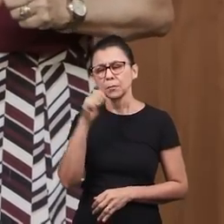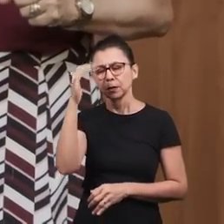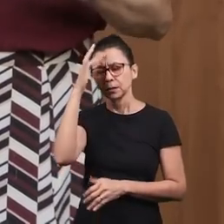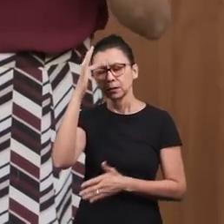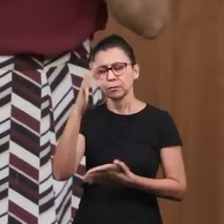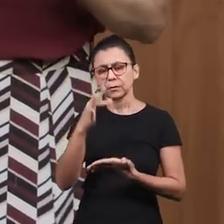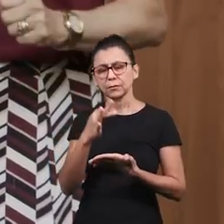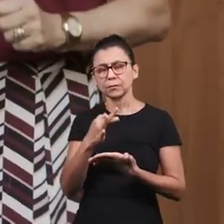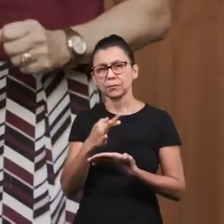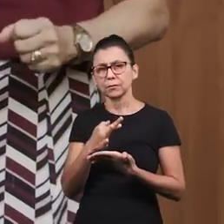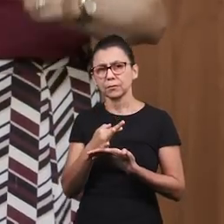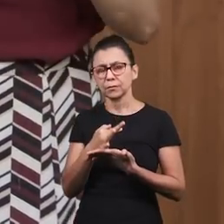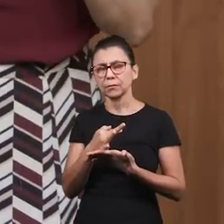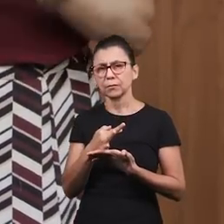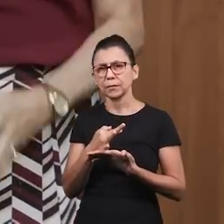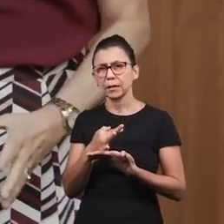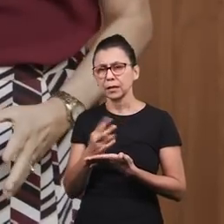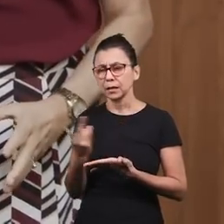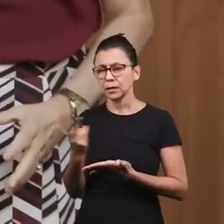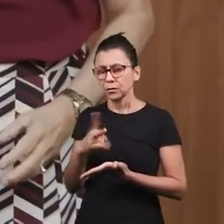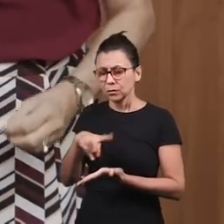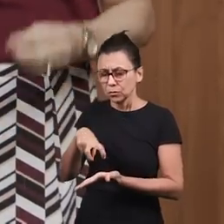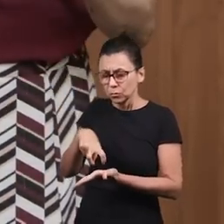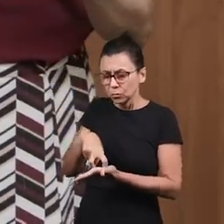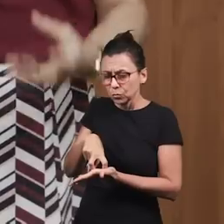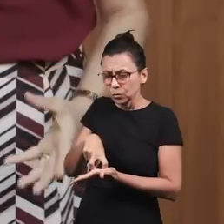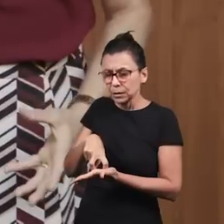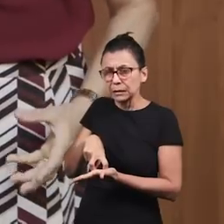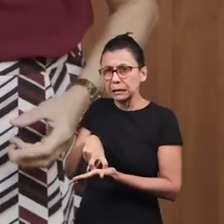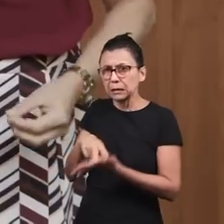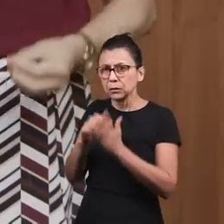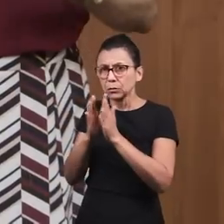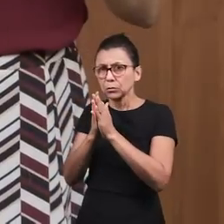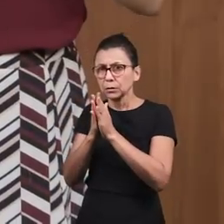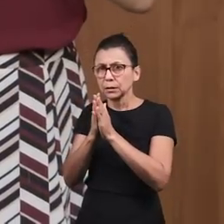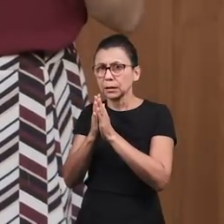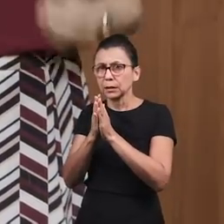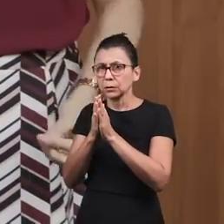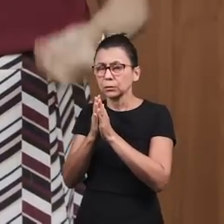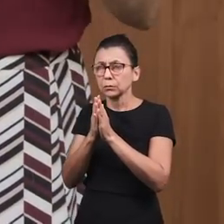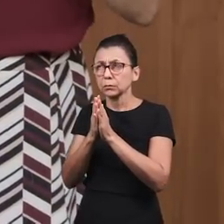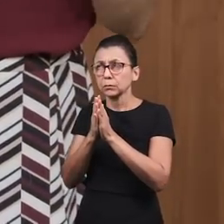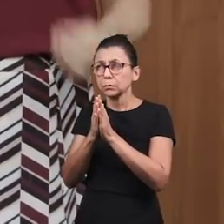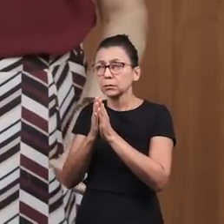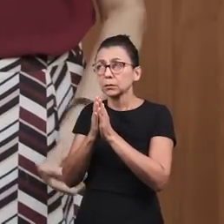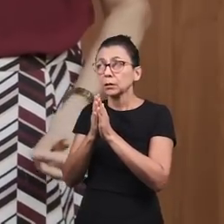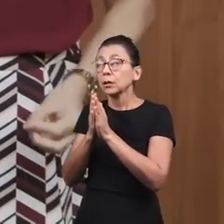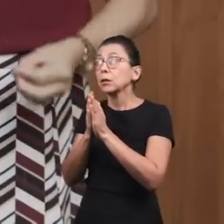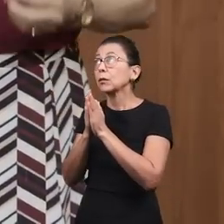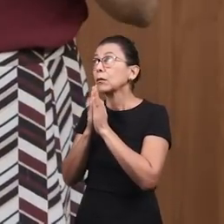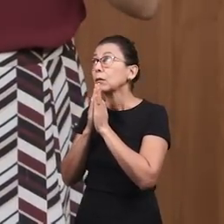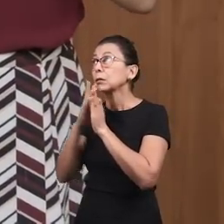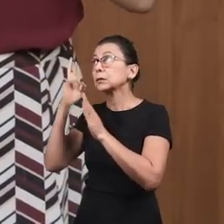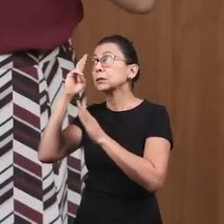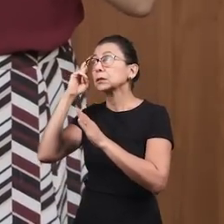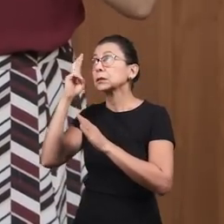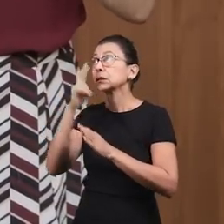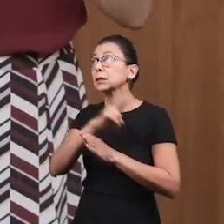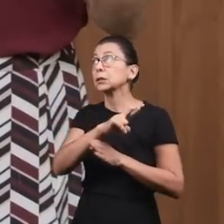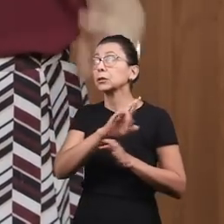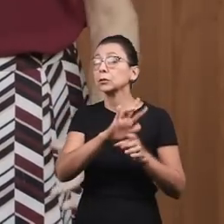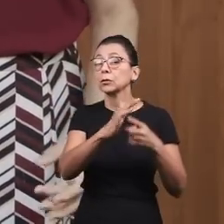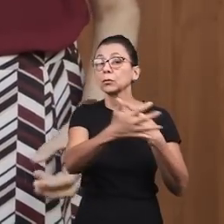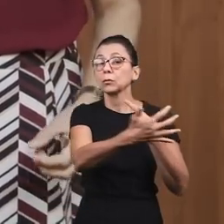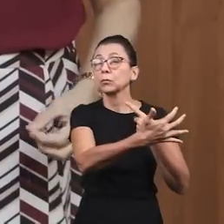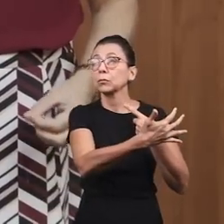isso para ela, falou isso para ela. Ajoelharam, oraram, pediram, Senhor, guarda o papai,